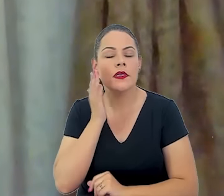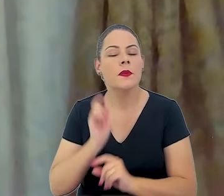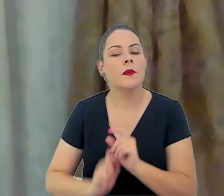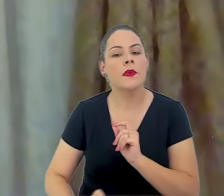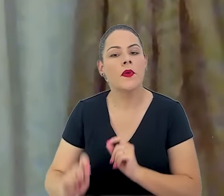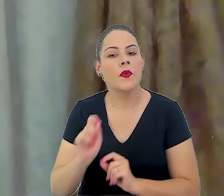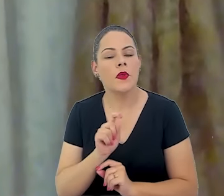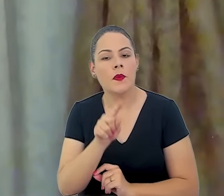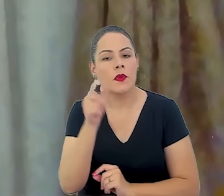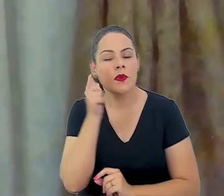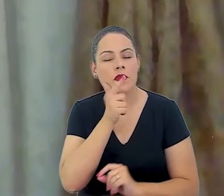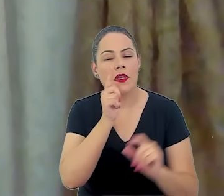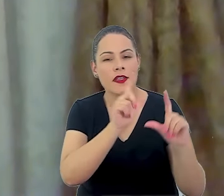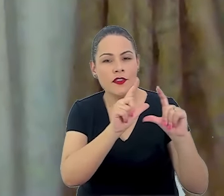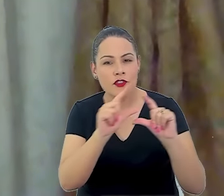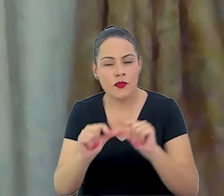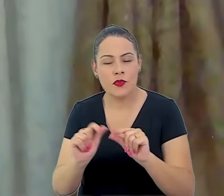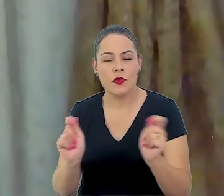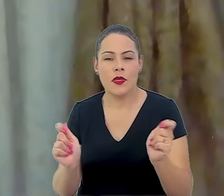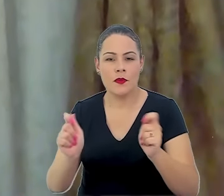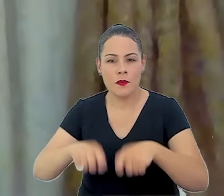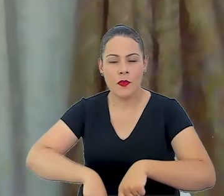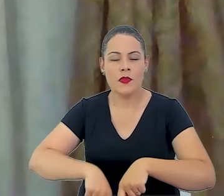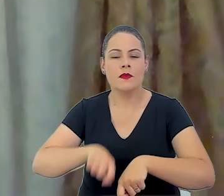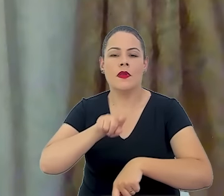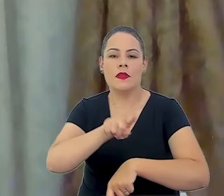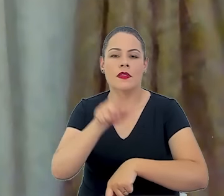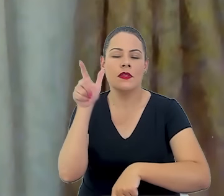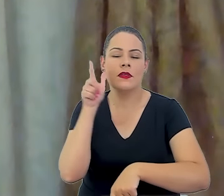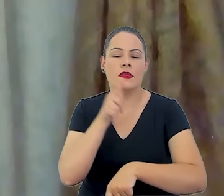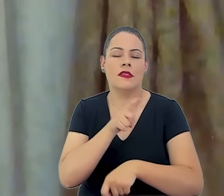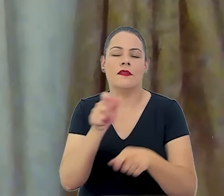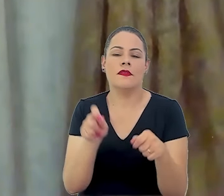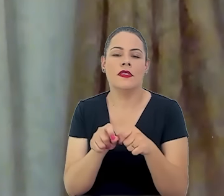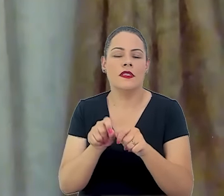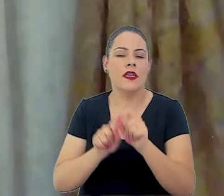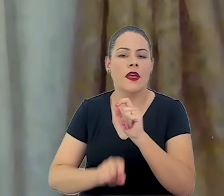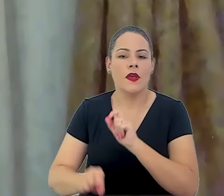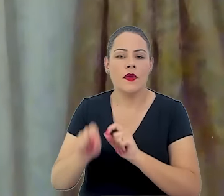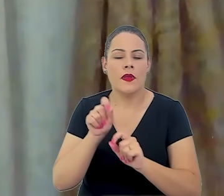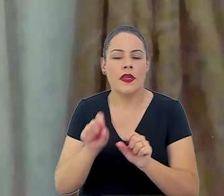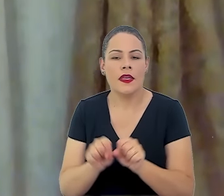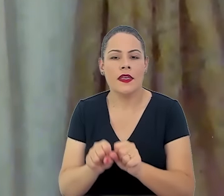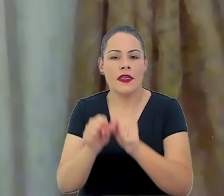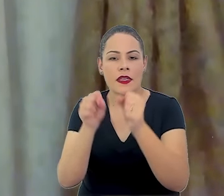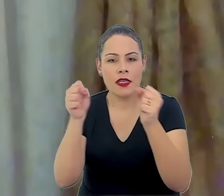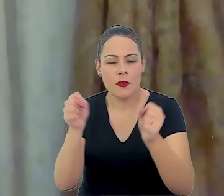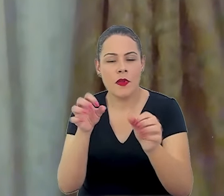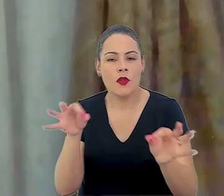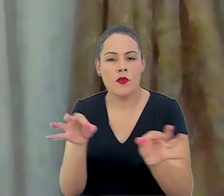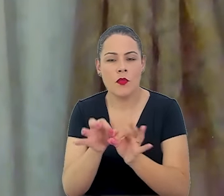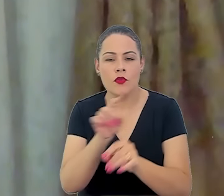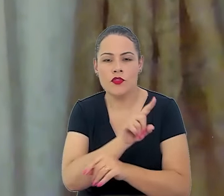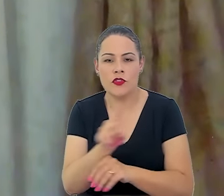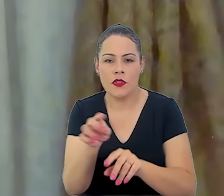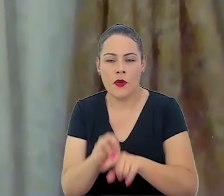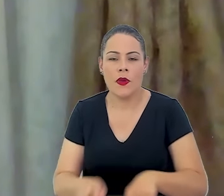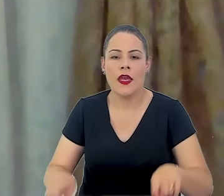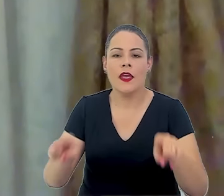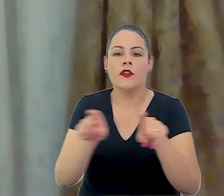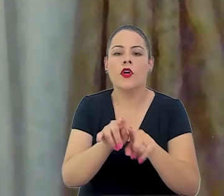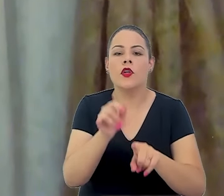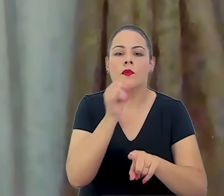você diminuir as possibilidades de você ultrapassar os pontos de não retorno, que